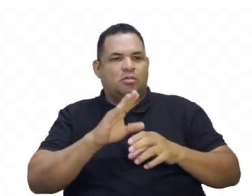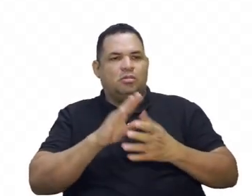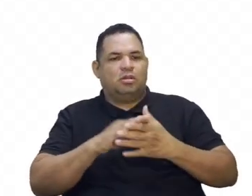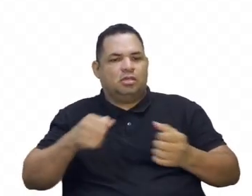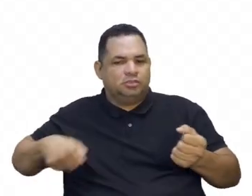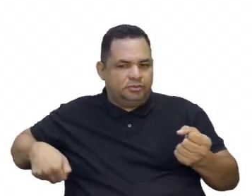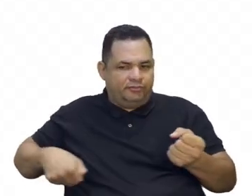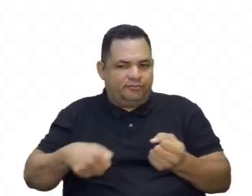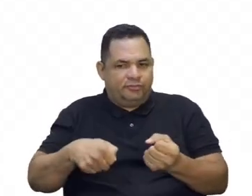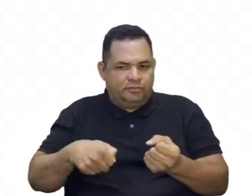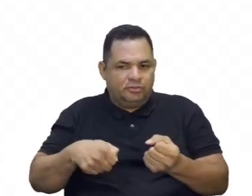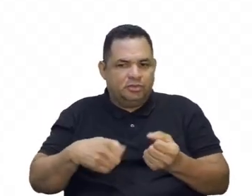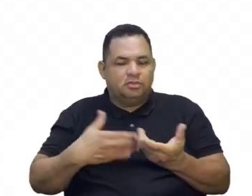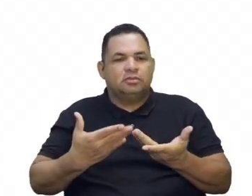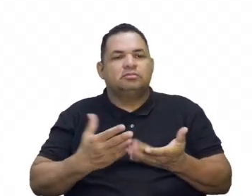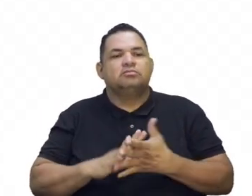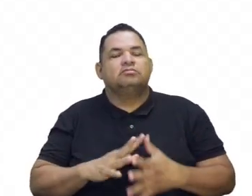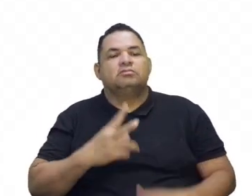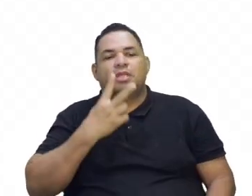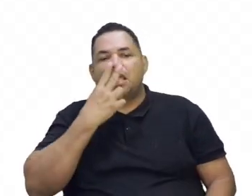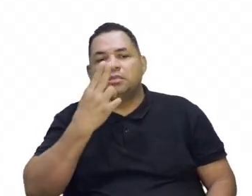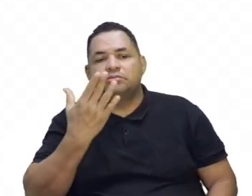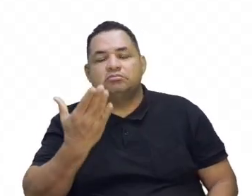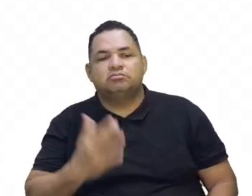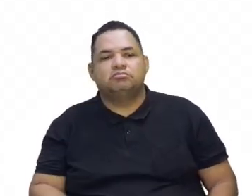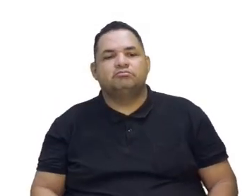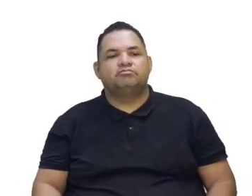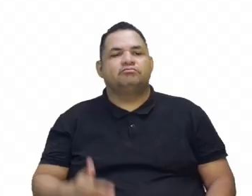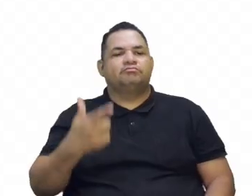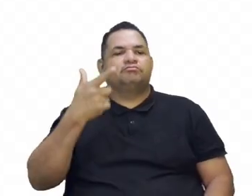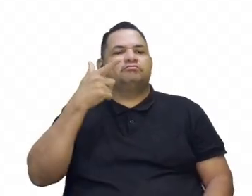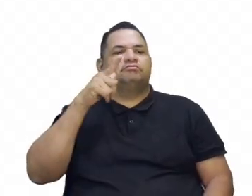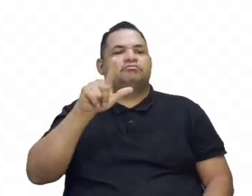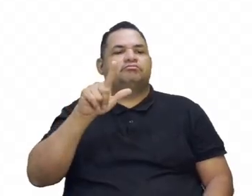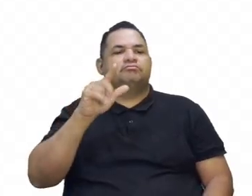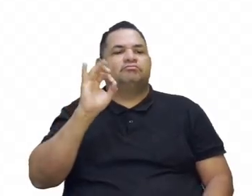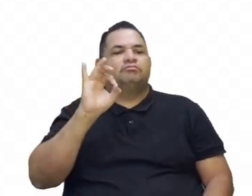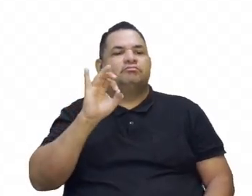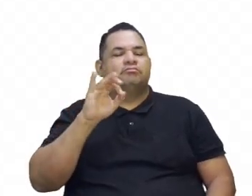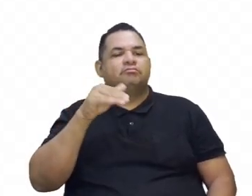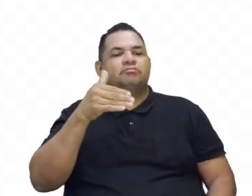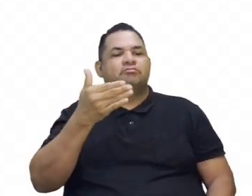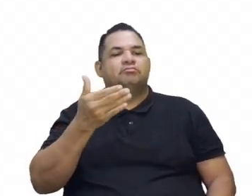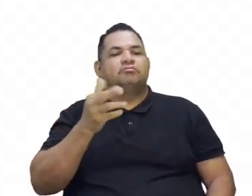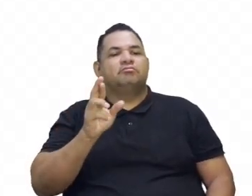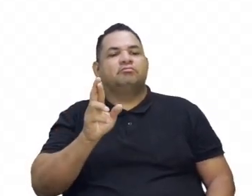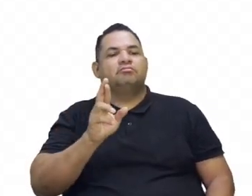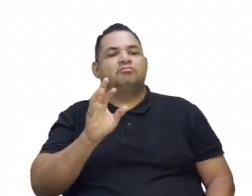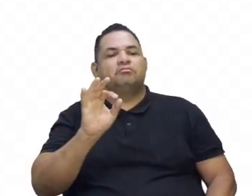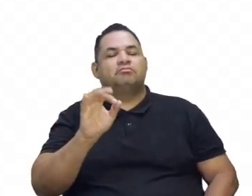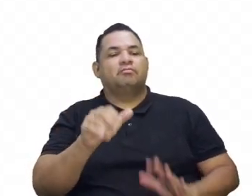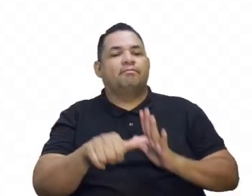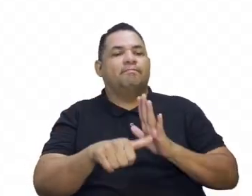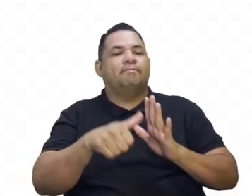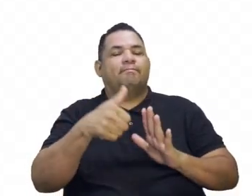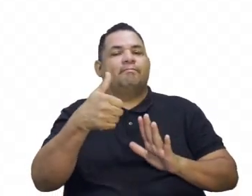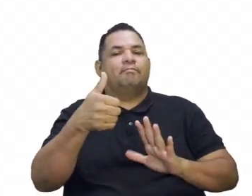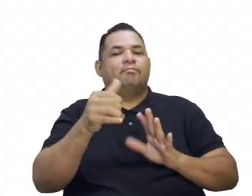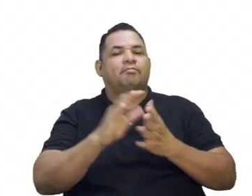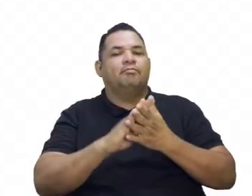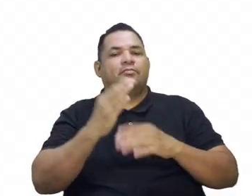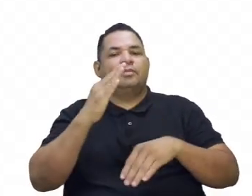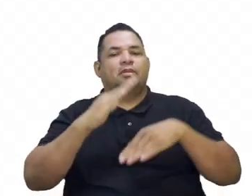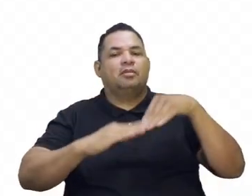questão difícil, não faço ideia. Vocês conseguem dizer pra gente quem foi o